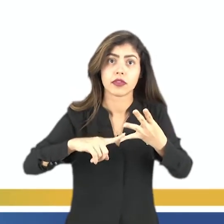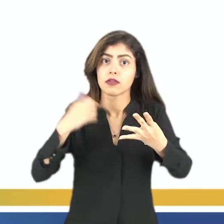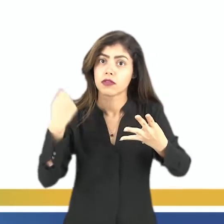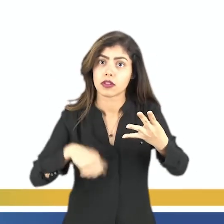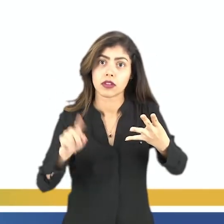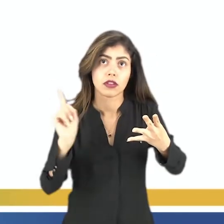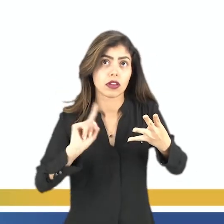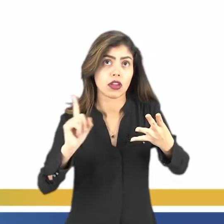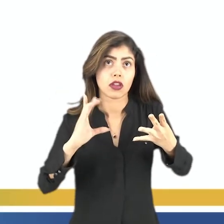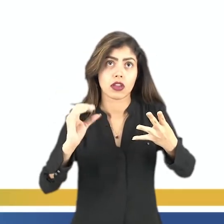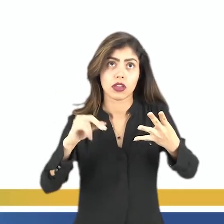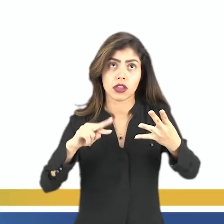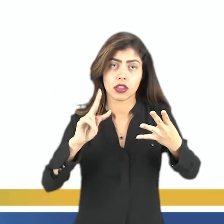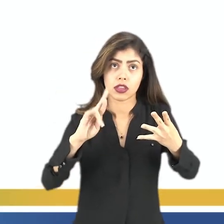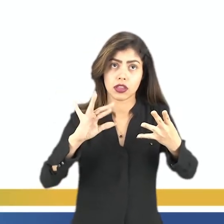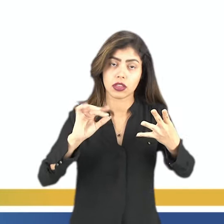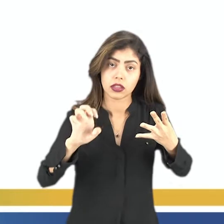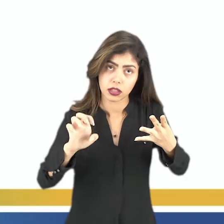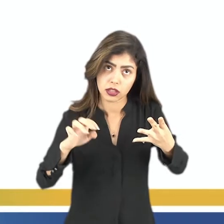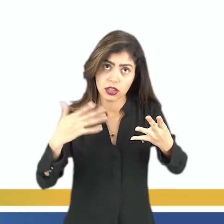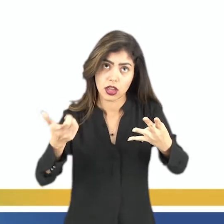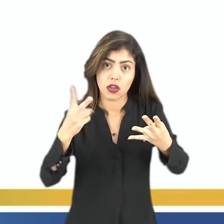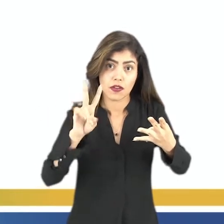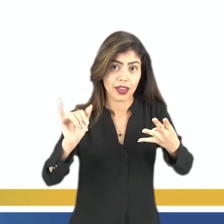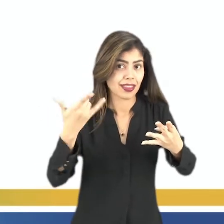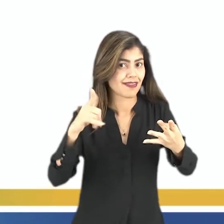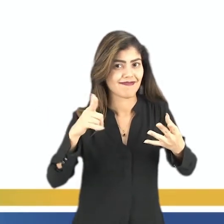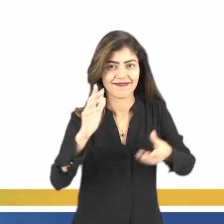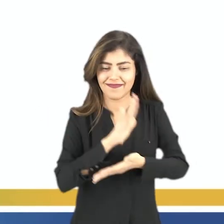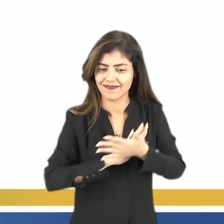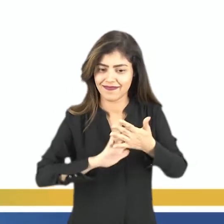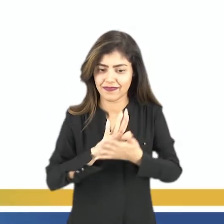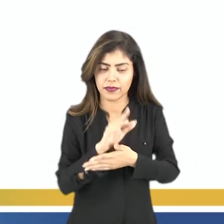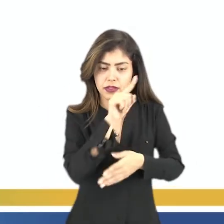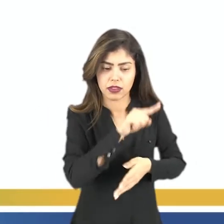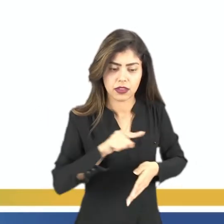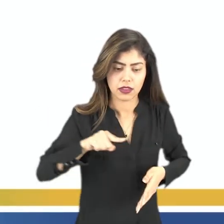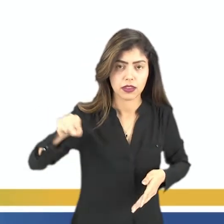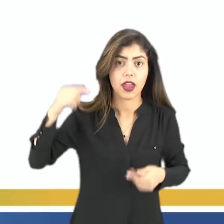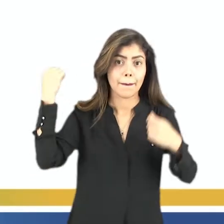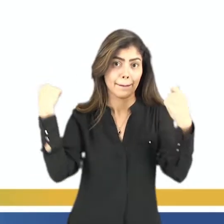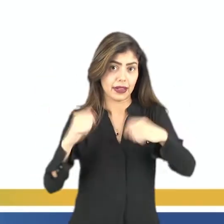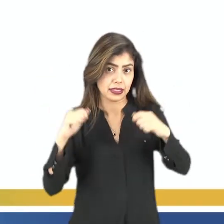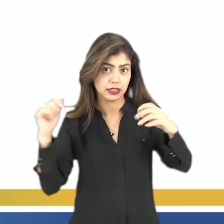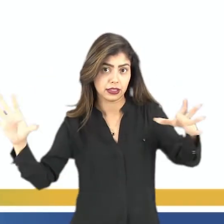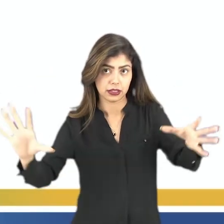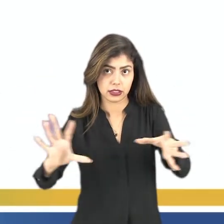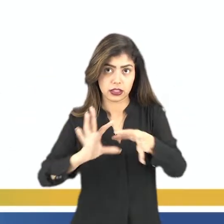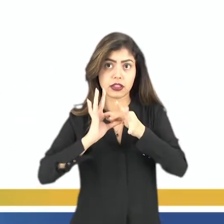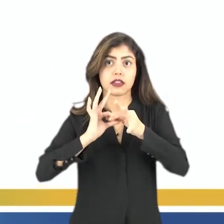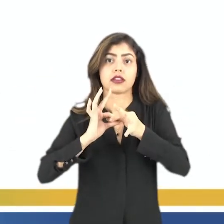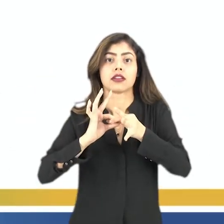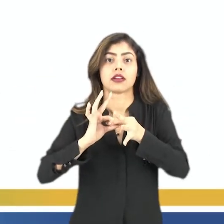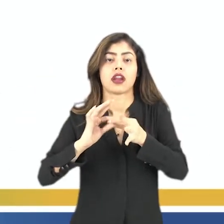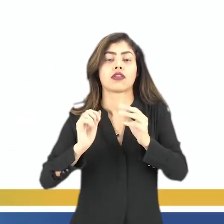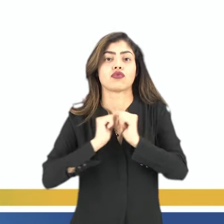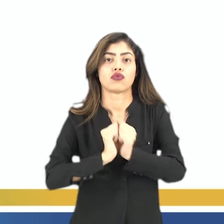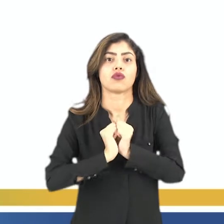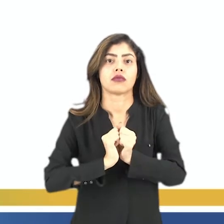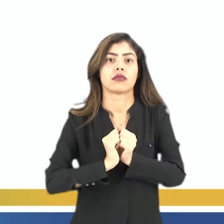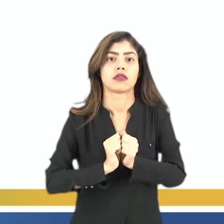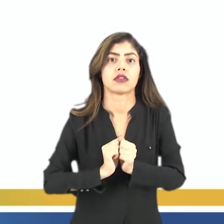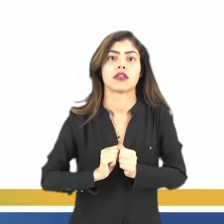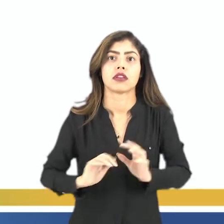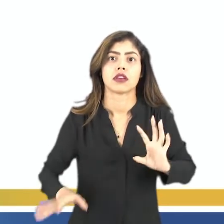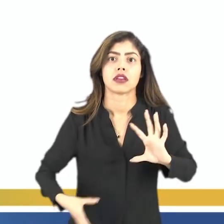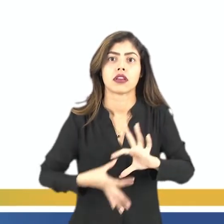não tem esse aqui, que é o condutor, não vai ter o circuito formado. Porque eles precisam estar ligados entre si. E para eles estar